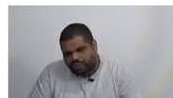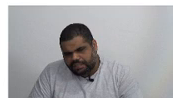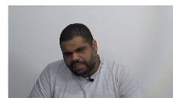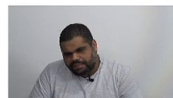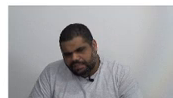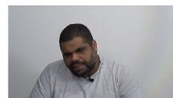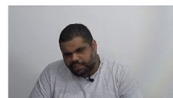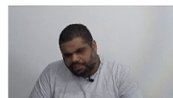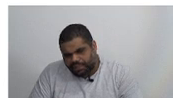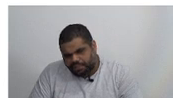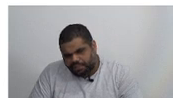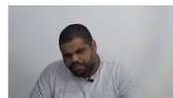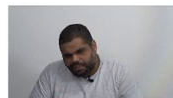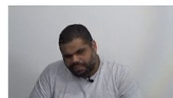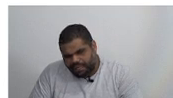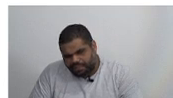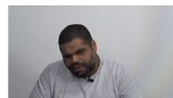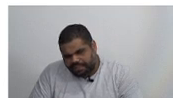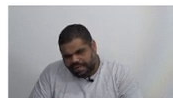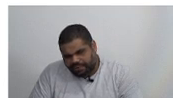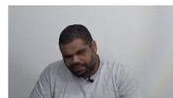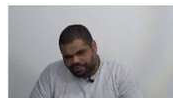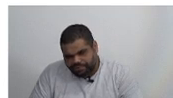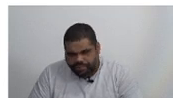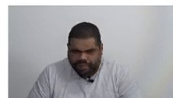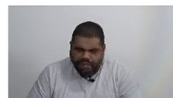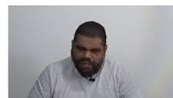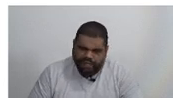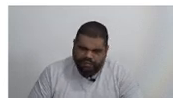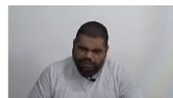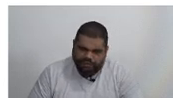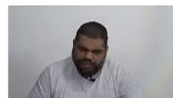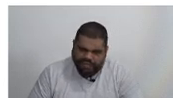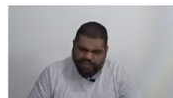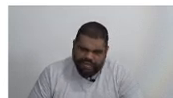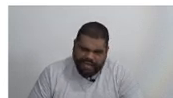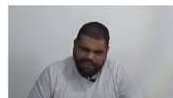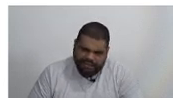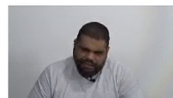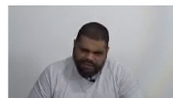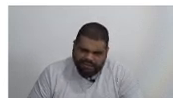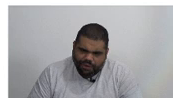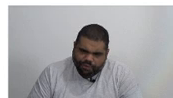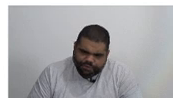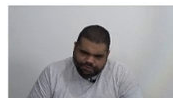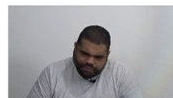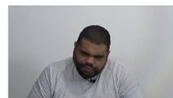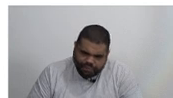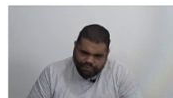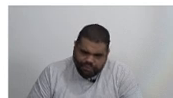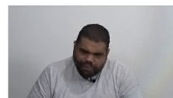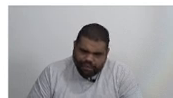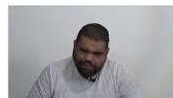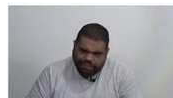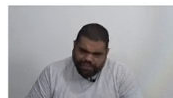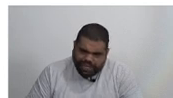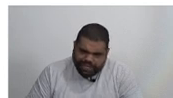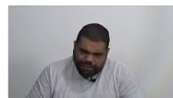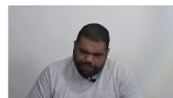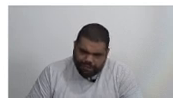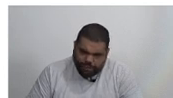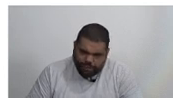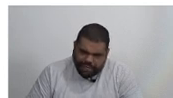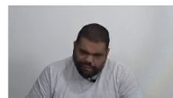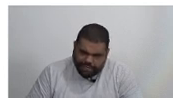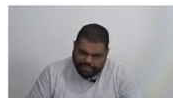Ou 16 menos x é igual a zero. Resolvendo aqui essa equação,